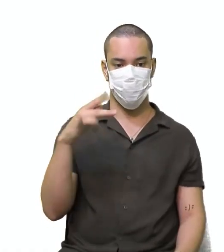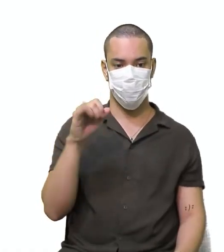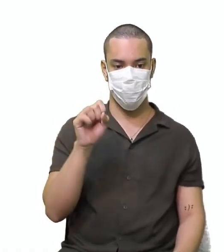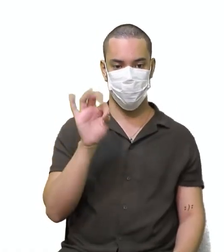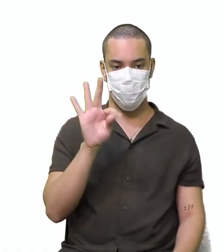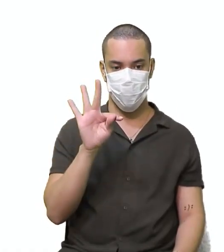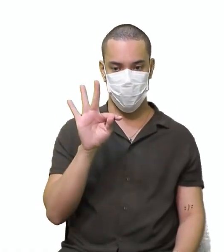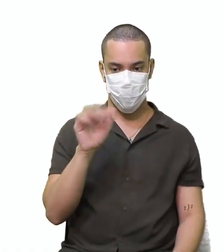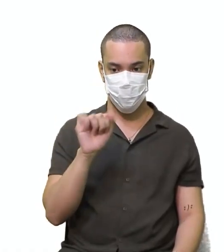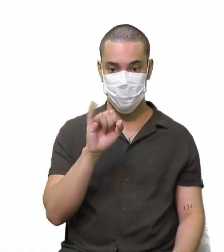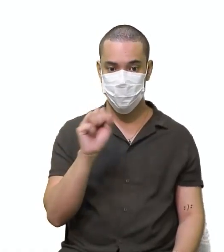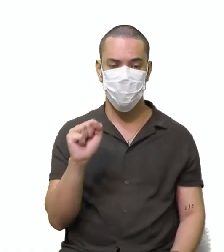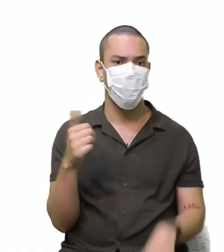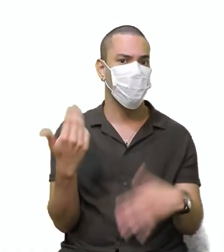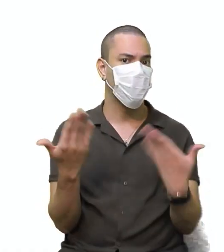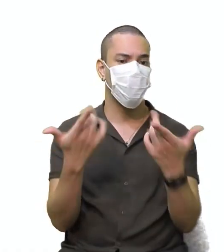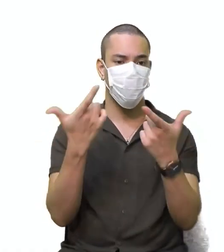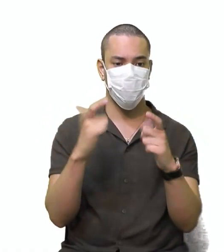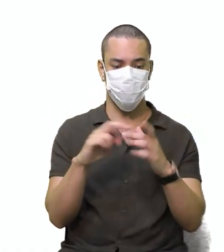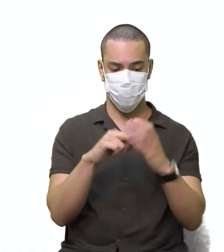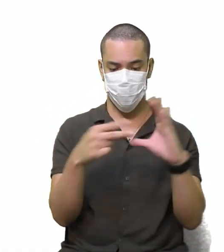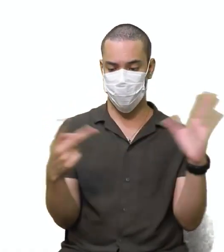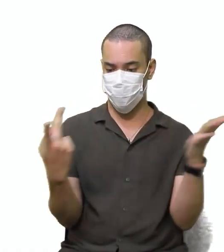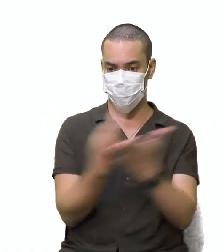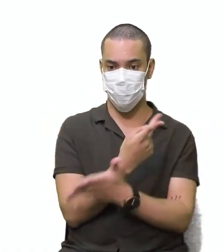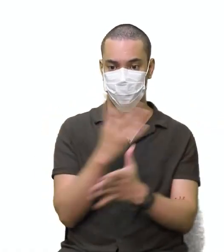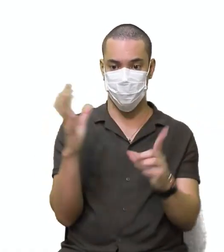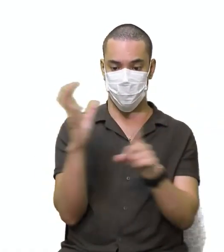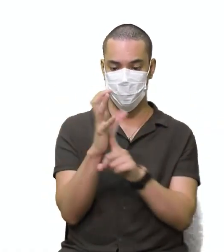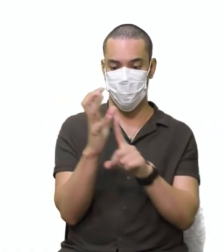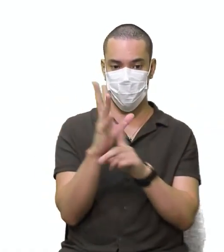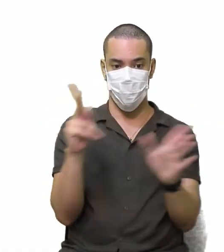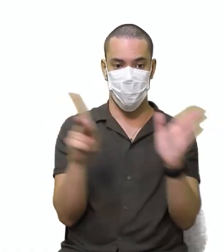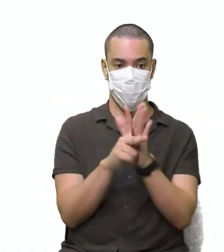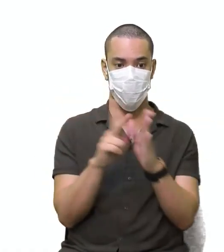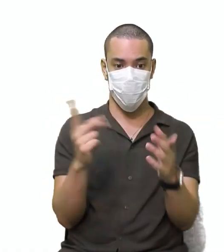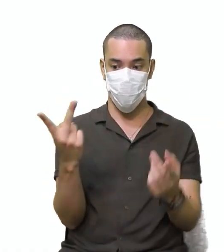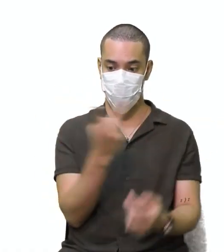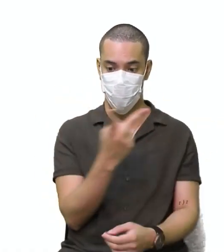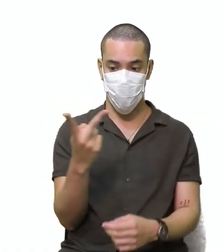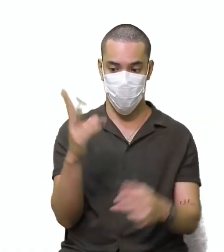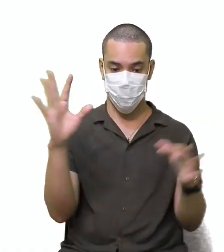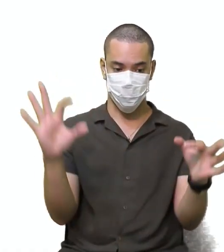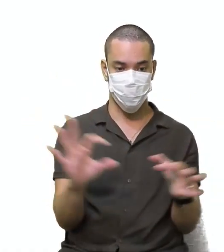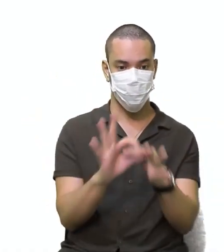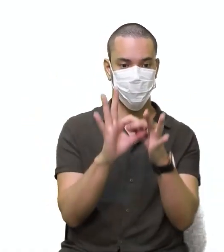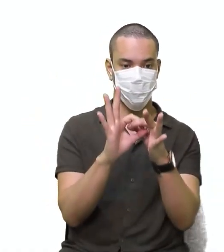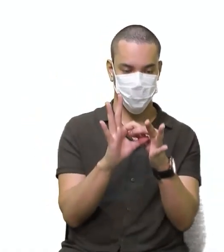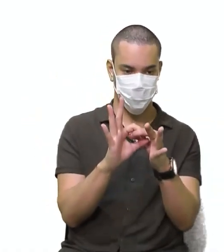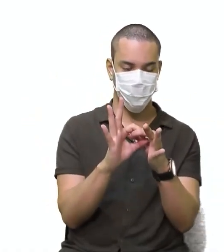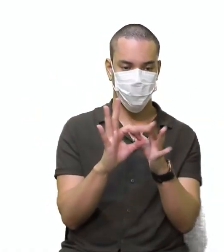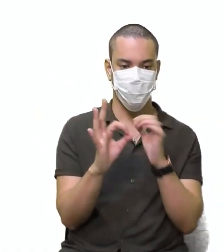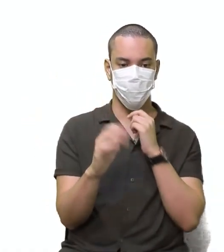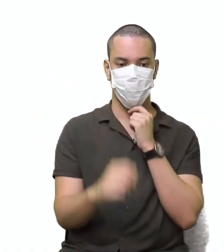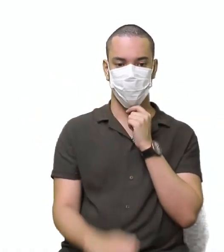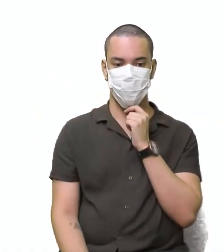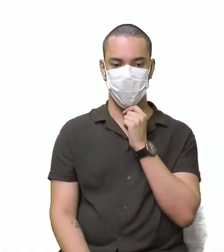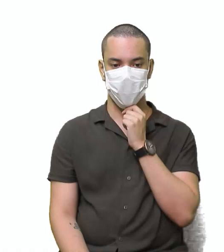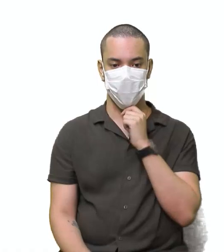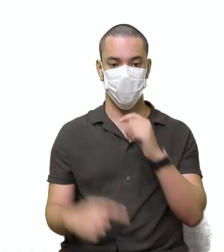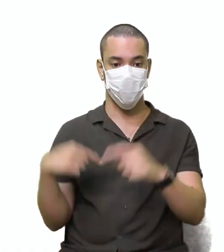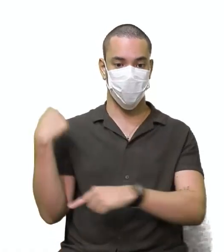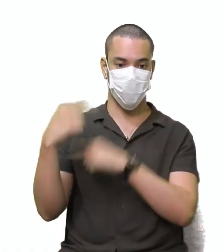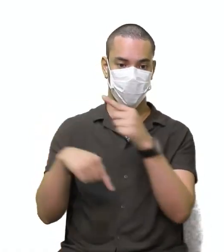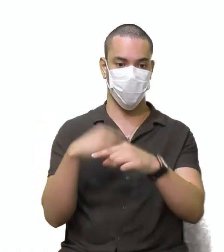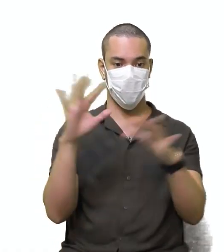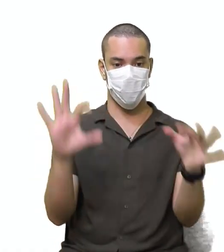epistasia. É aquela onde o gene vai ter a influência sobre o outro, né? Ela vai inibir, tá? E a herança